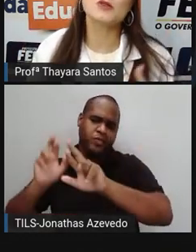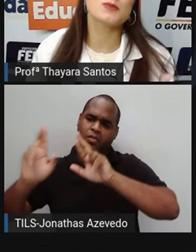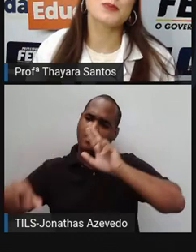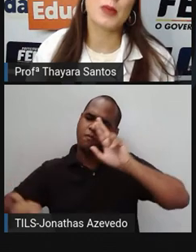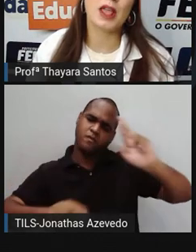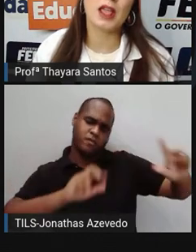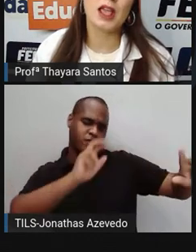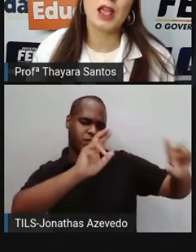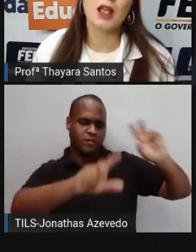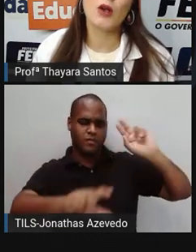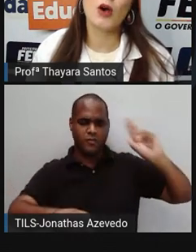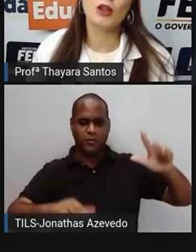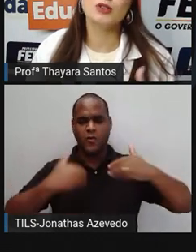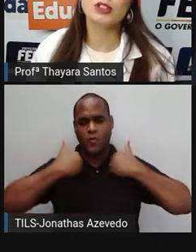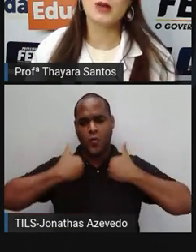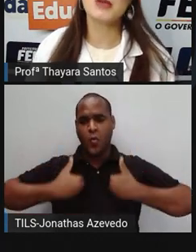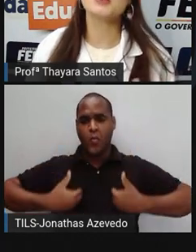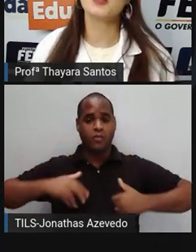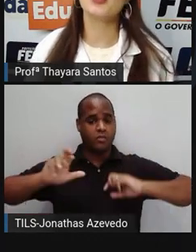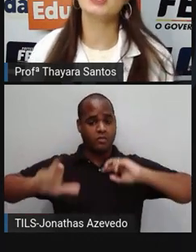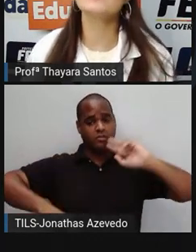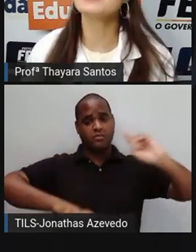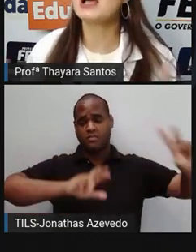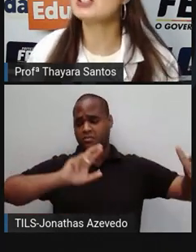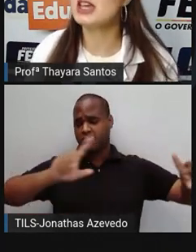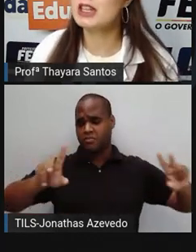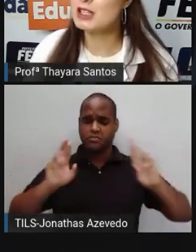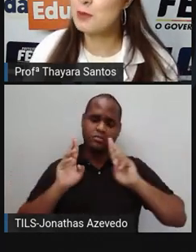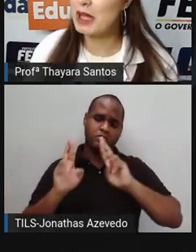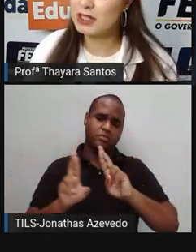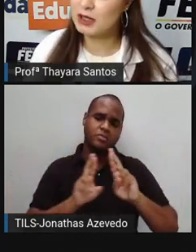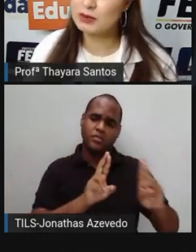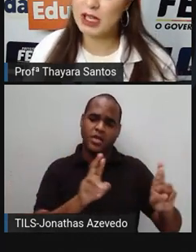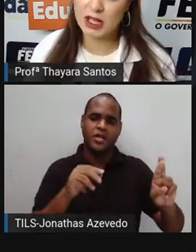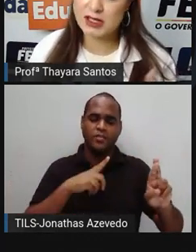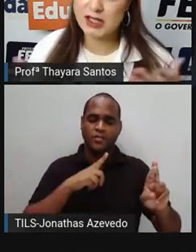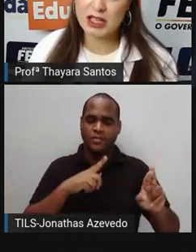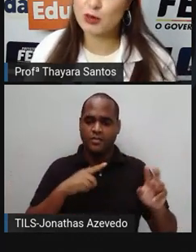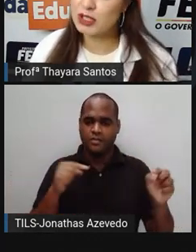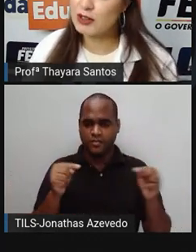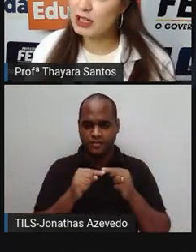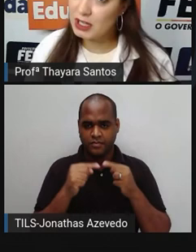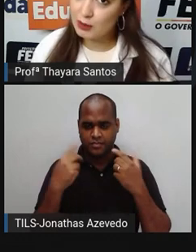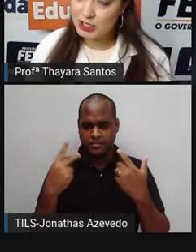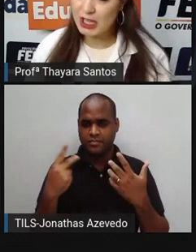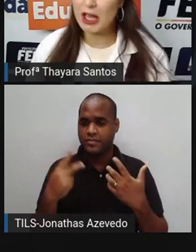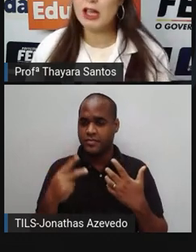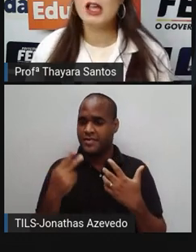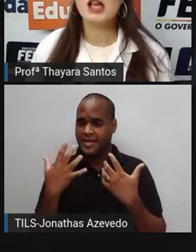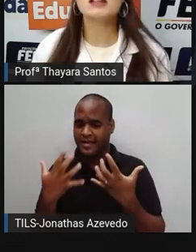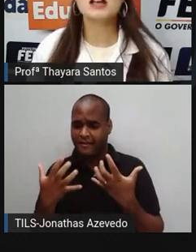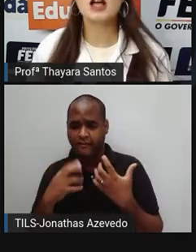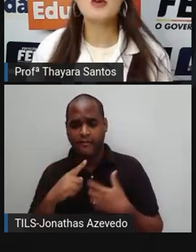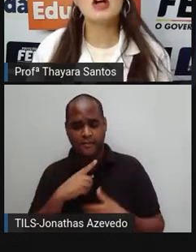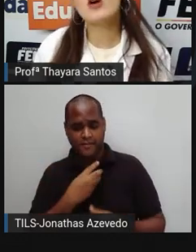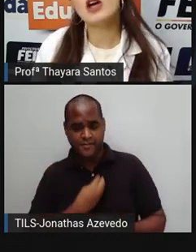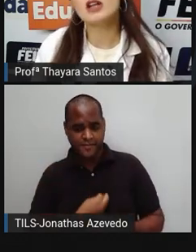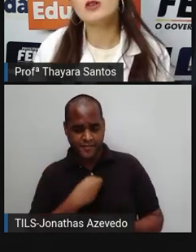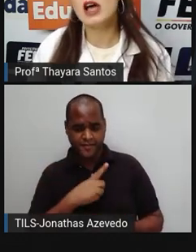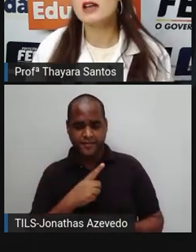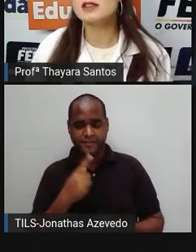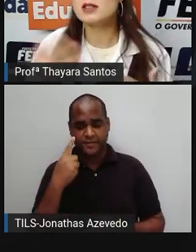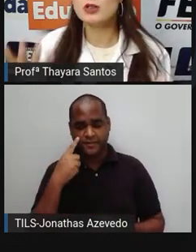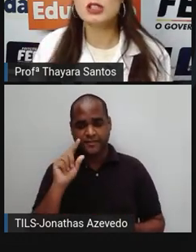muitas pessoas pé é justamente por não se encaixarem neste padrão né que elas acham que deveriam estar elas